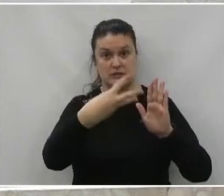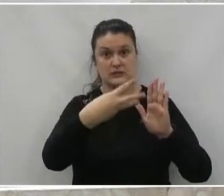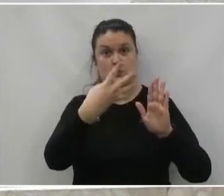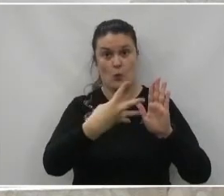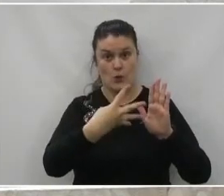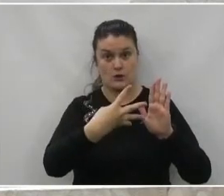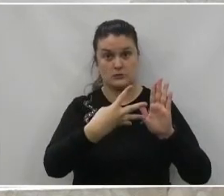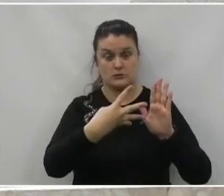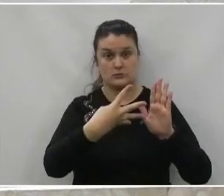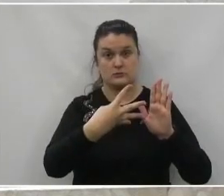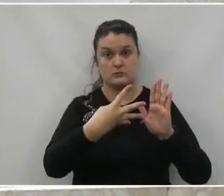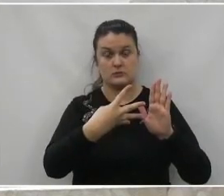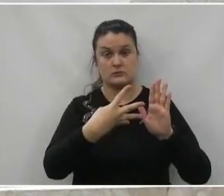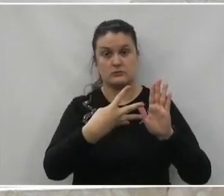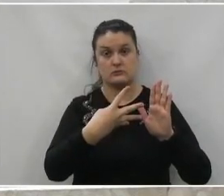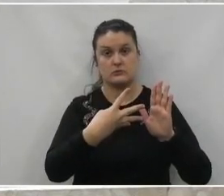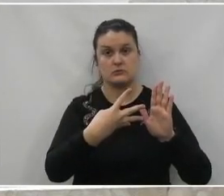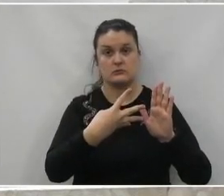e 4,